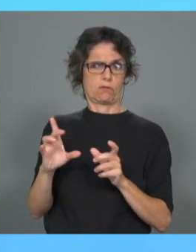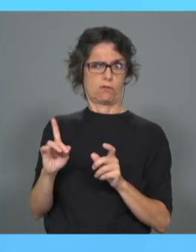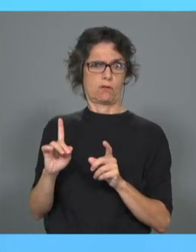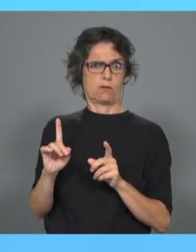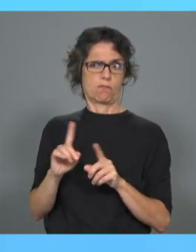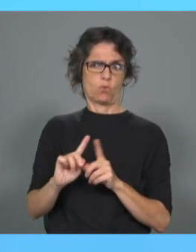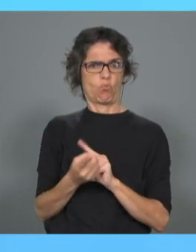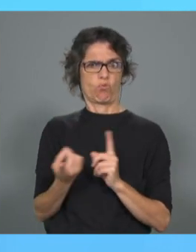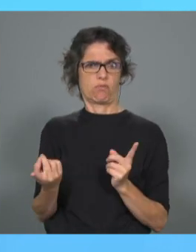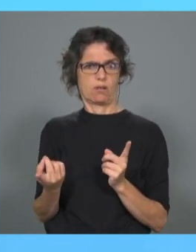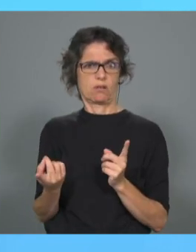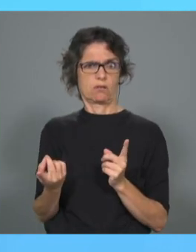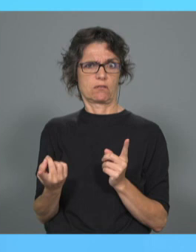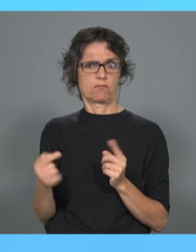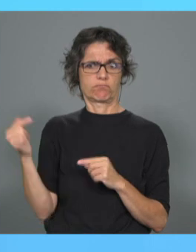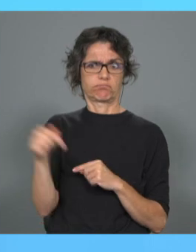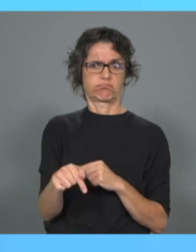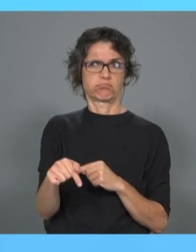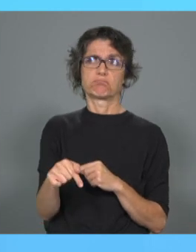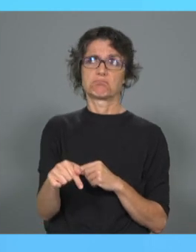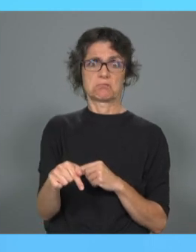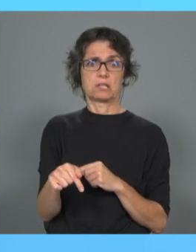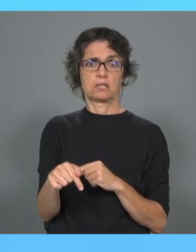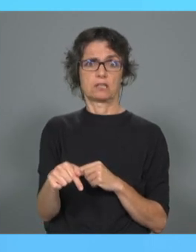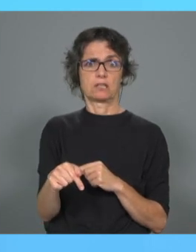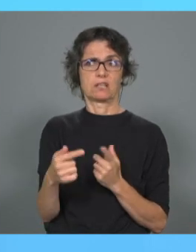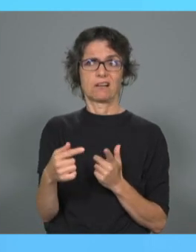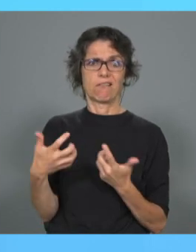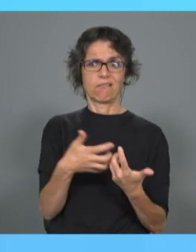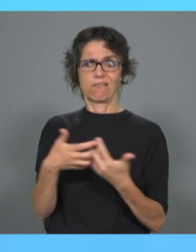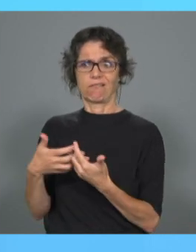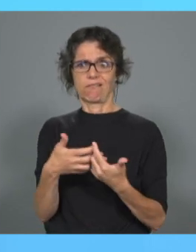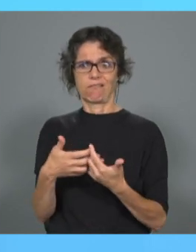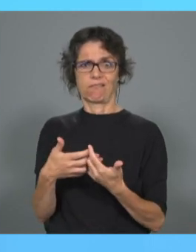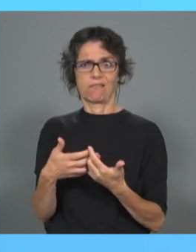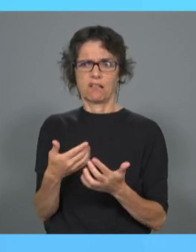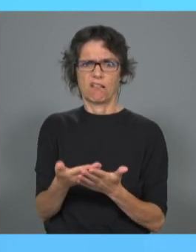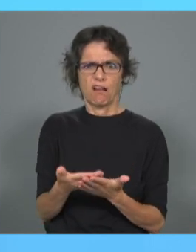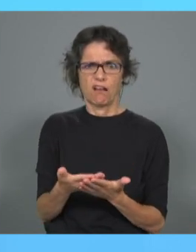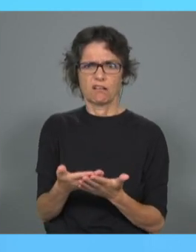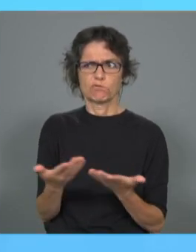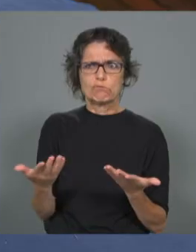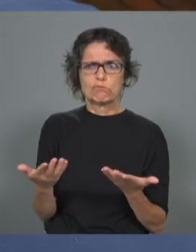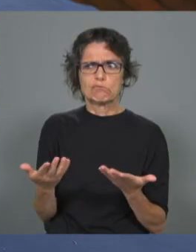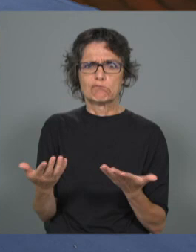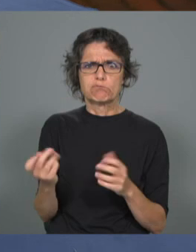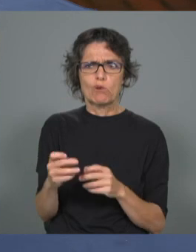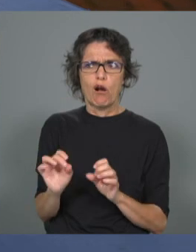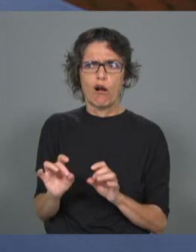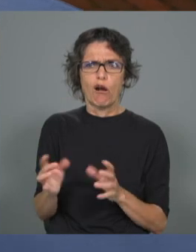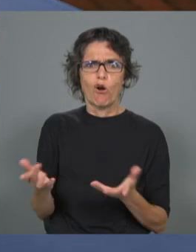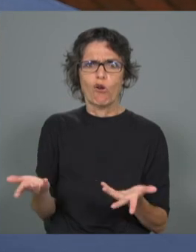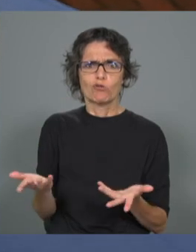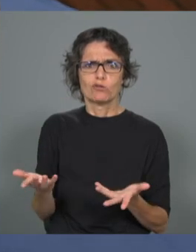vem de alguma forma pôr uns contra os outros. O que é que se passa nesta